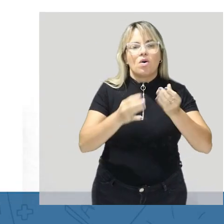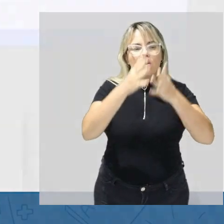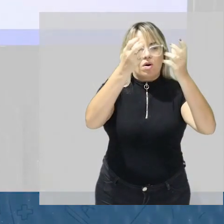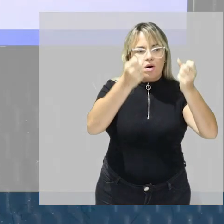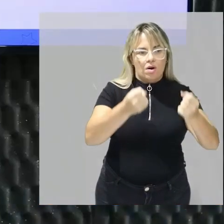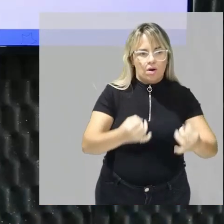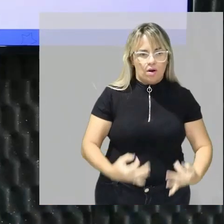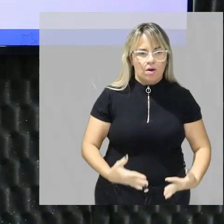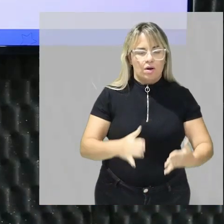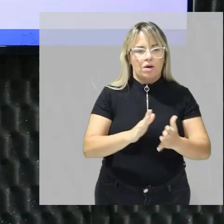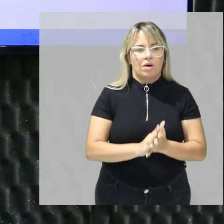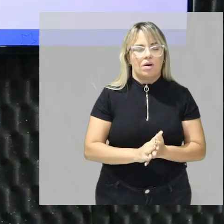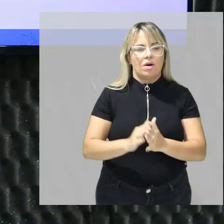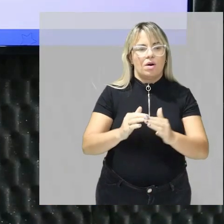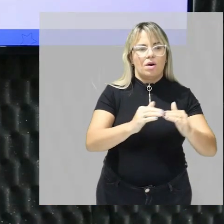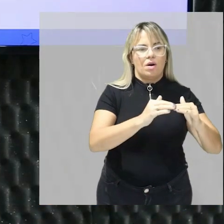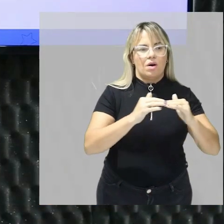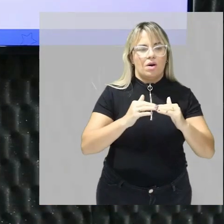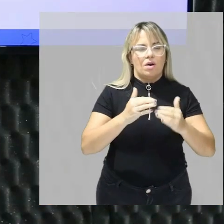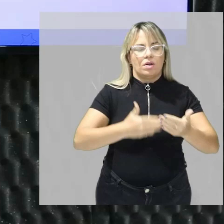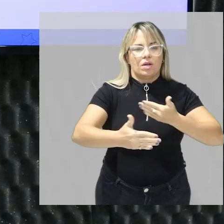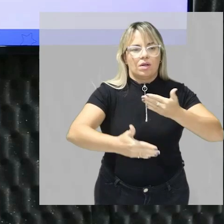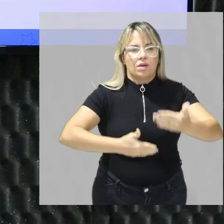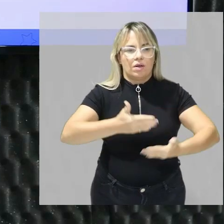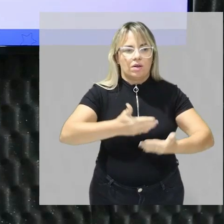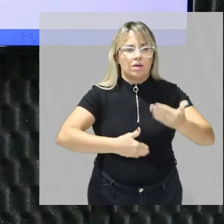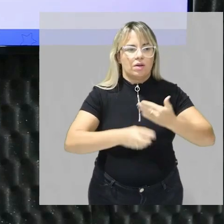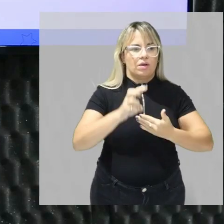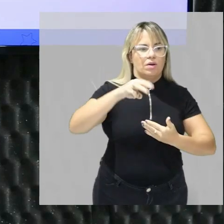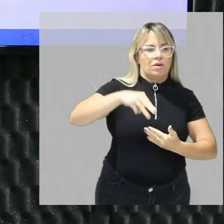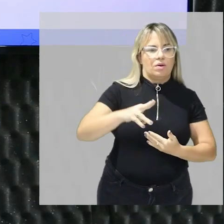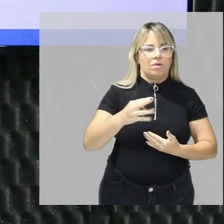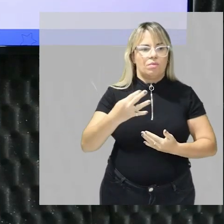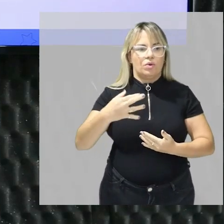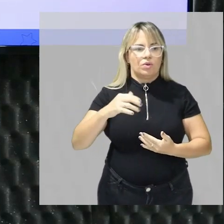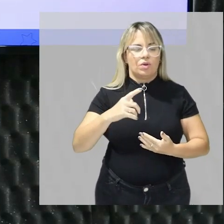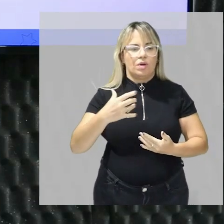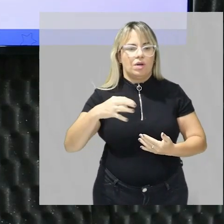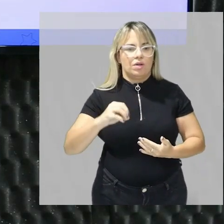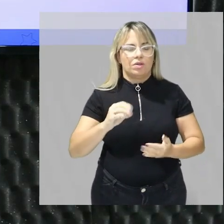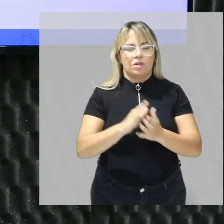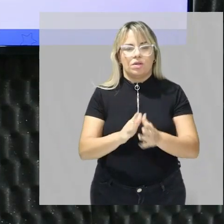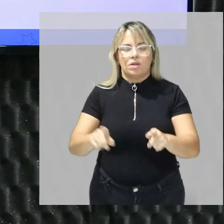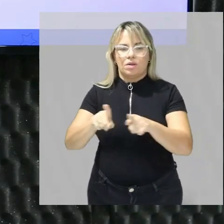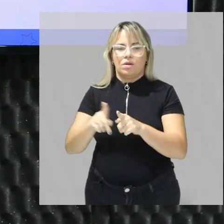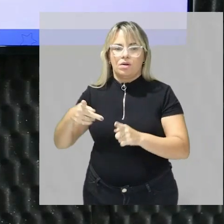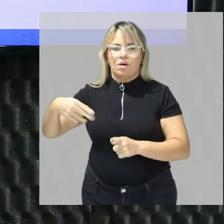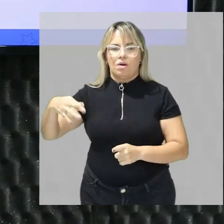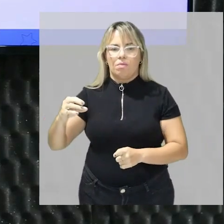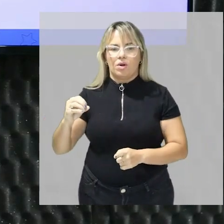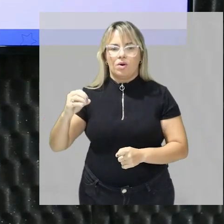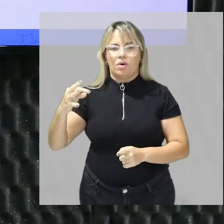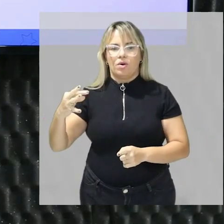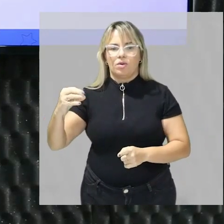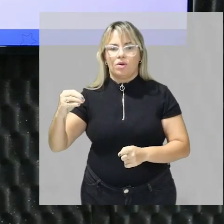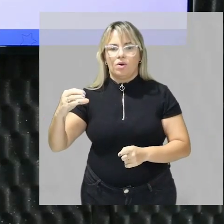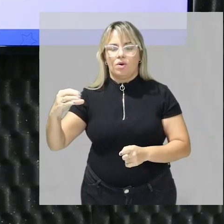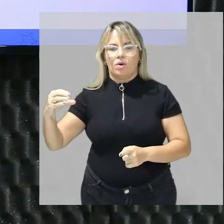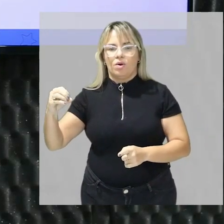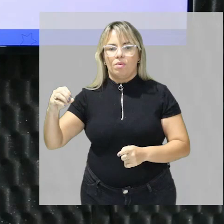relações harmônicas, tá? Eu tenho o mutualismo e eu tenho a protocooperação,